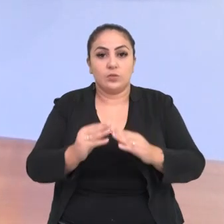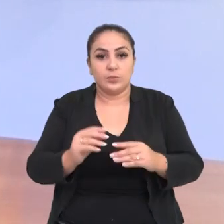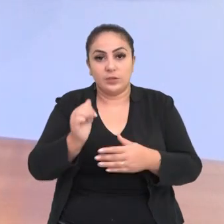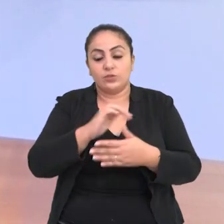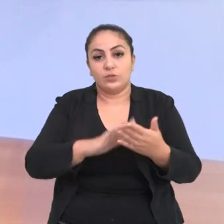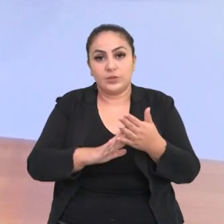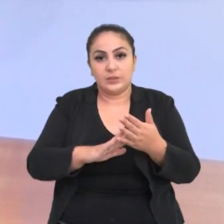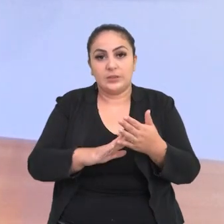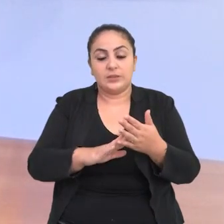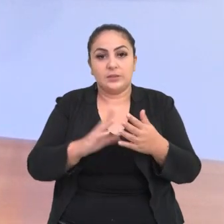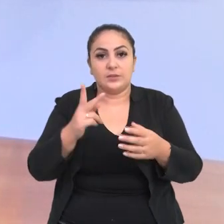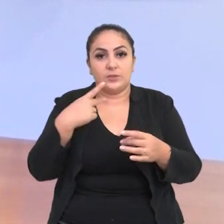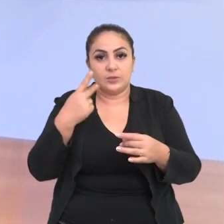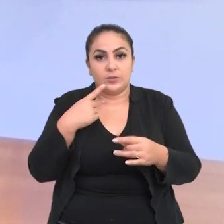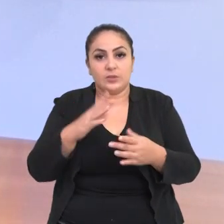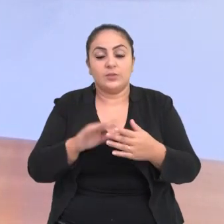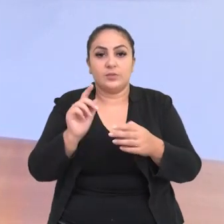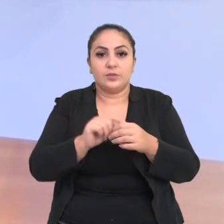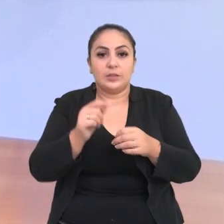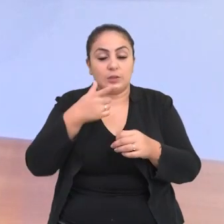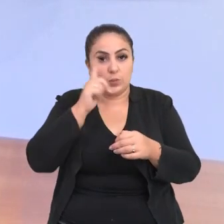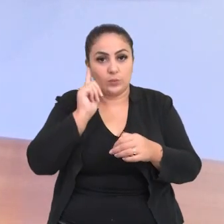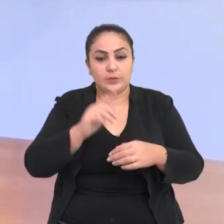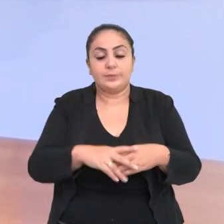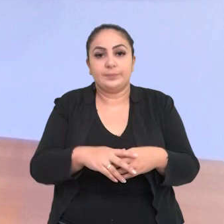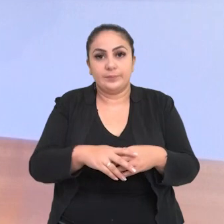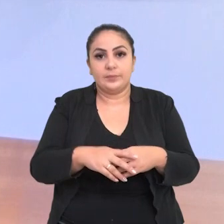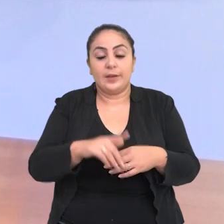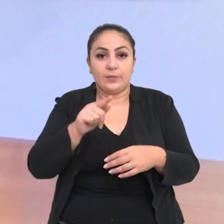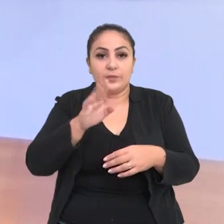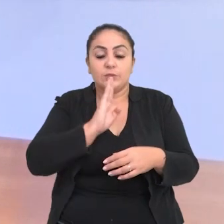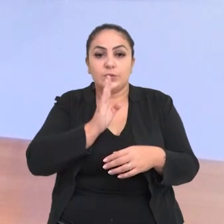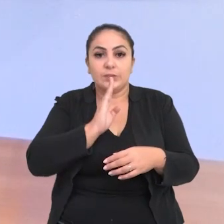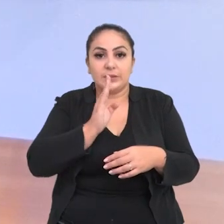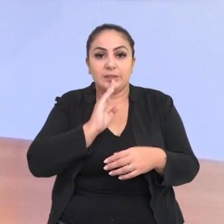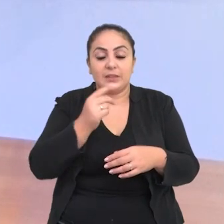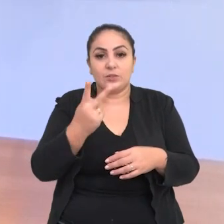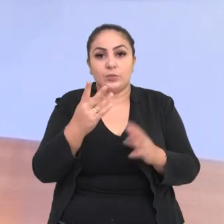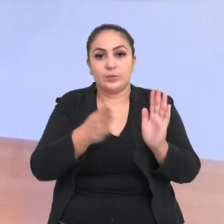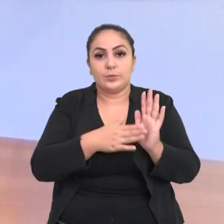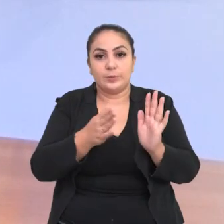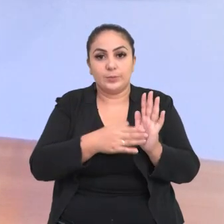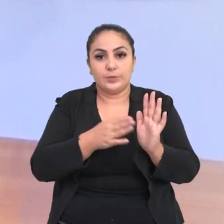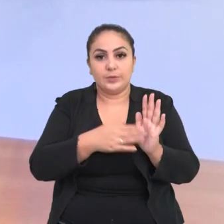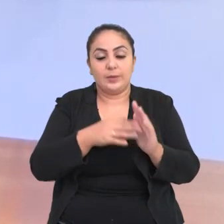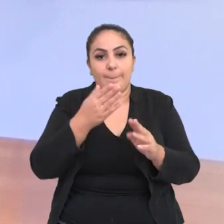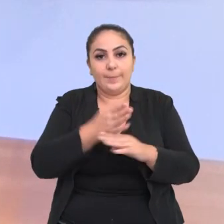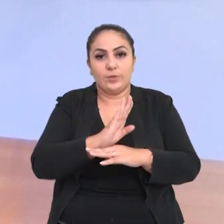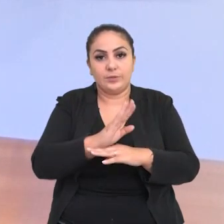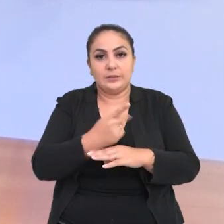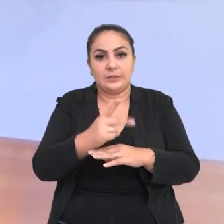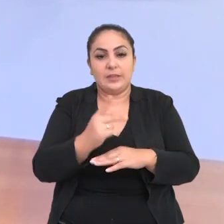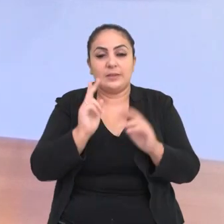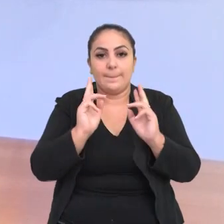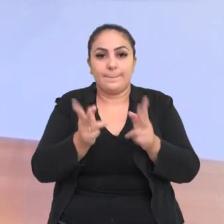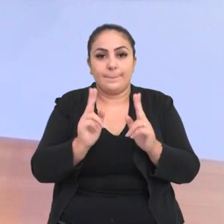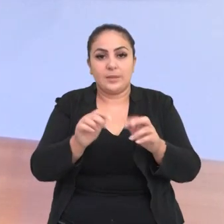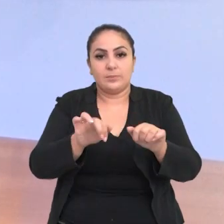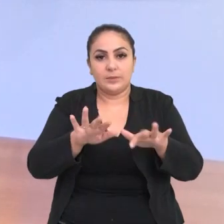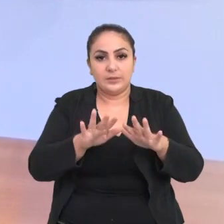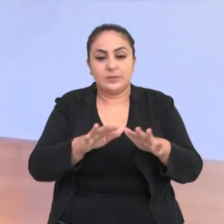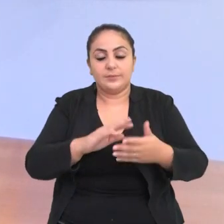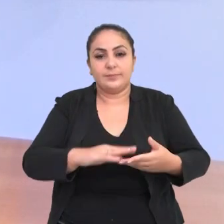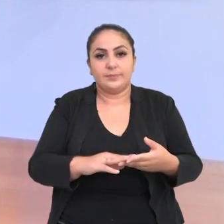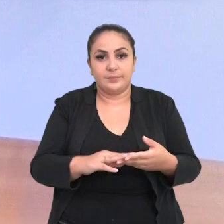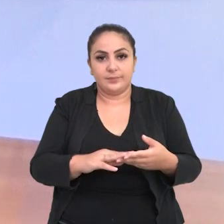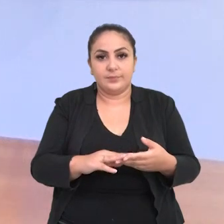resumo das atividades parlamentares realizadas ontem. Você vai conhecer as duas proposições aprovadas nesta mesma